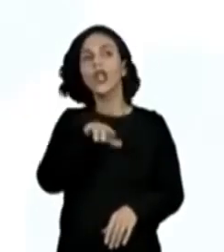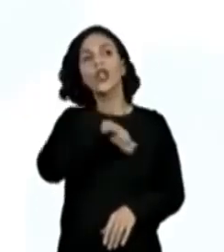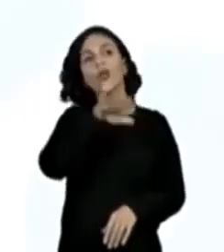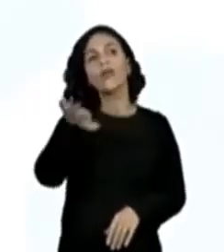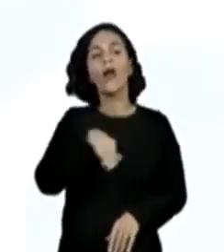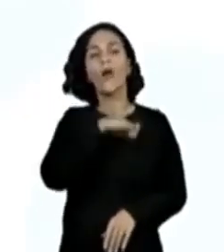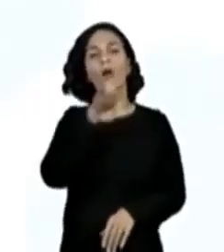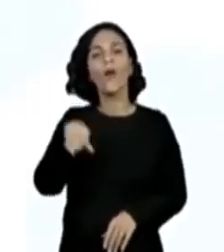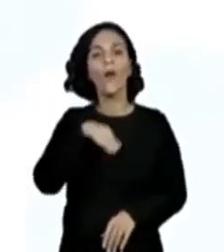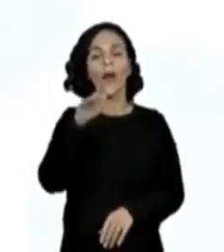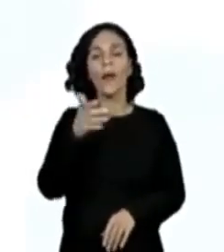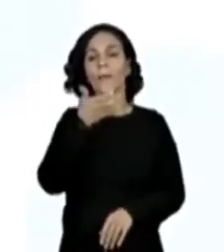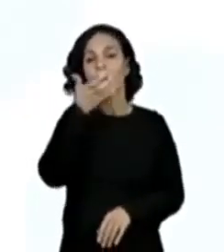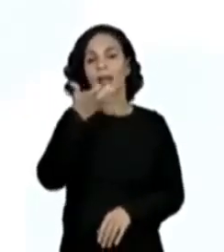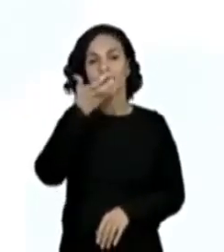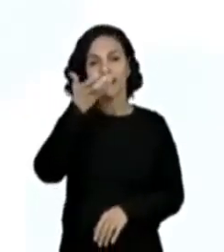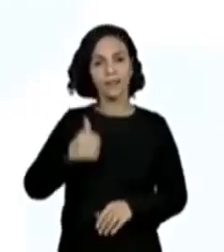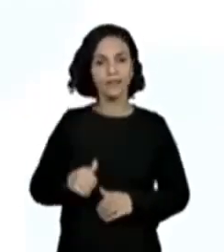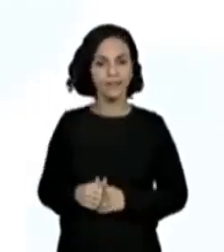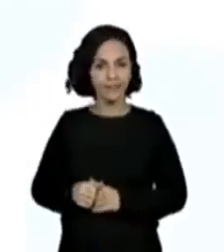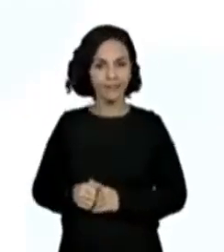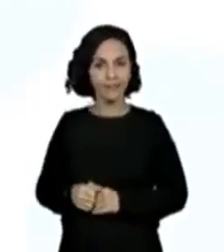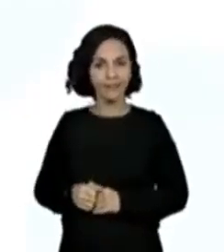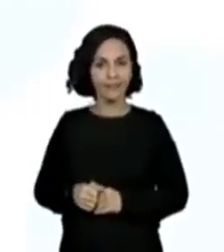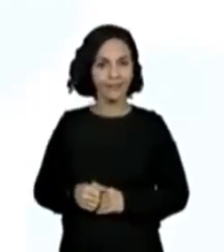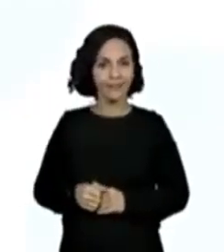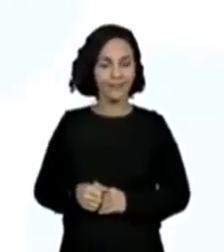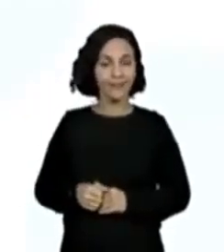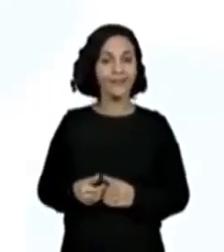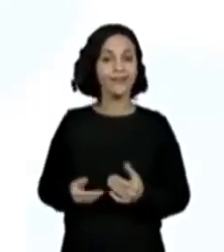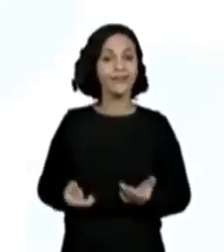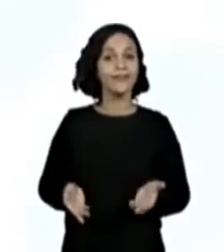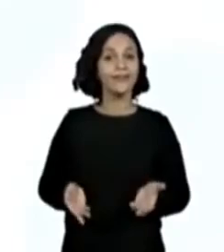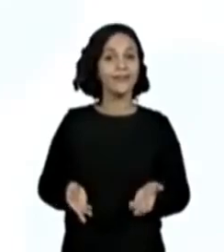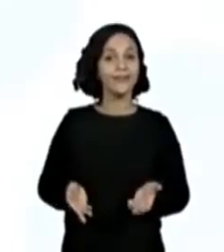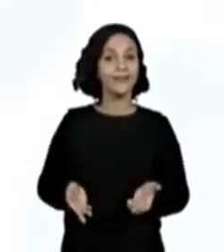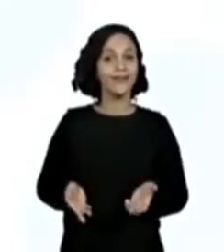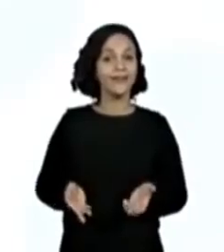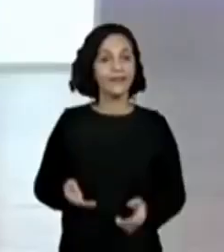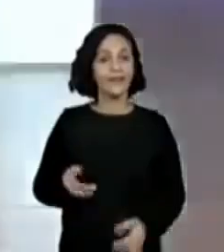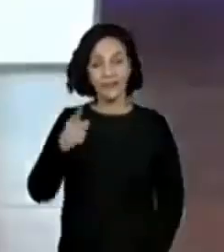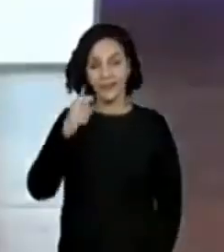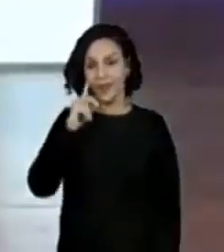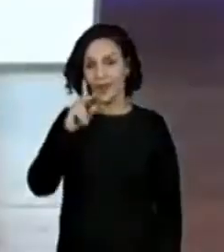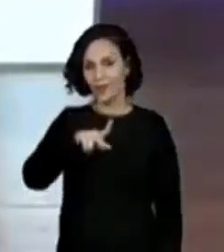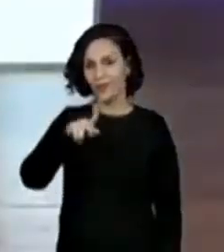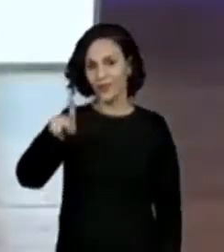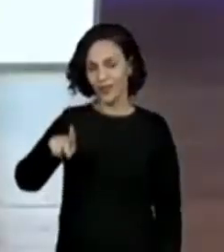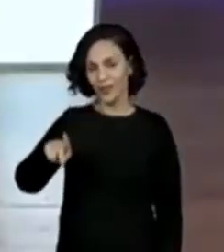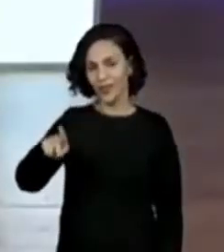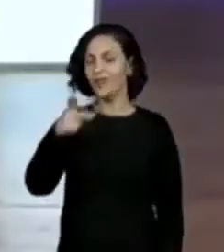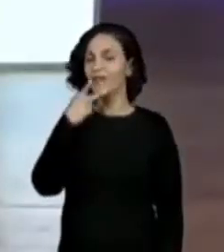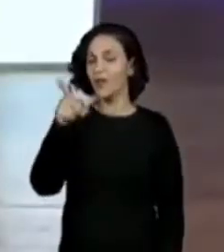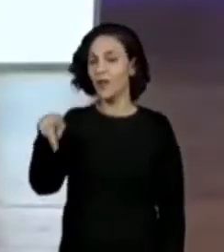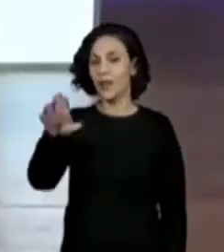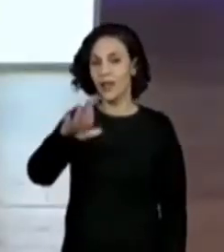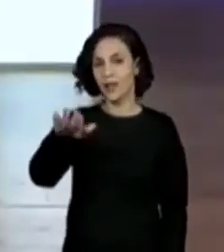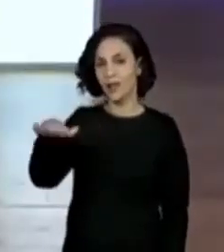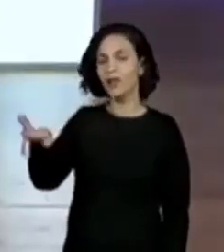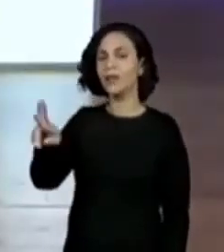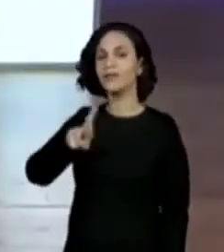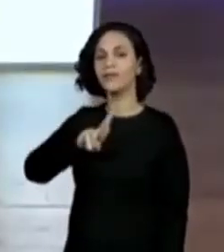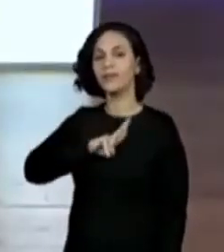total das maçãs. Olha lá. As professoras estão dizendo que os alunos